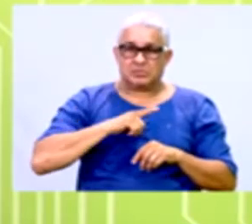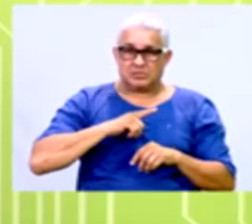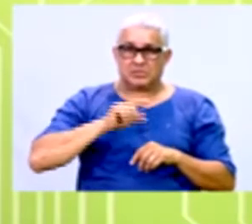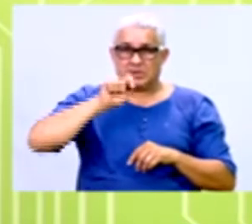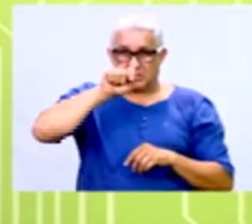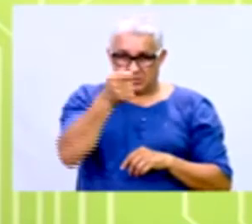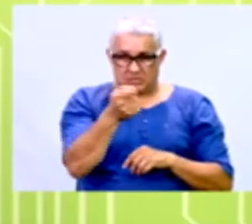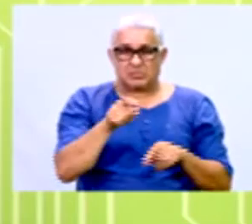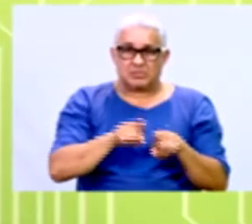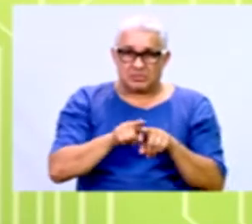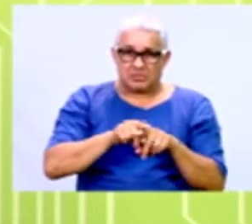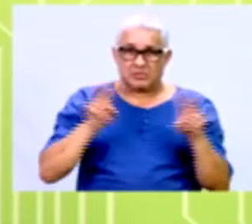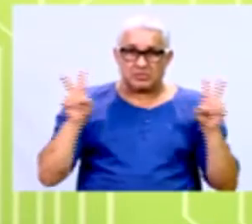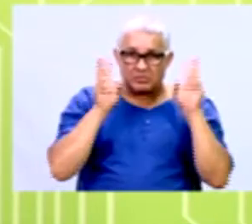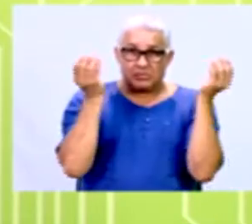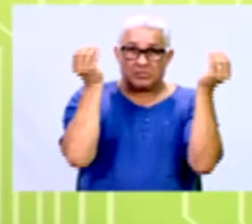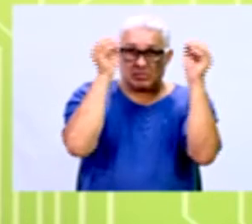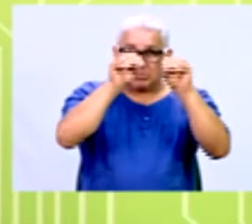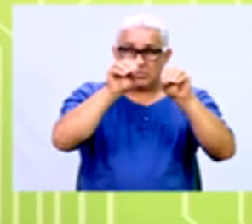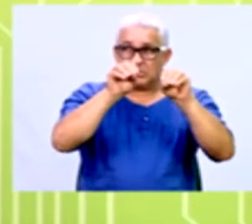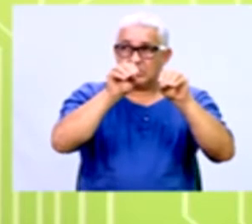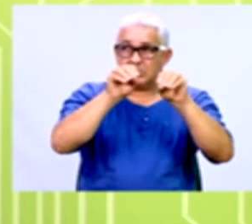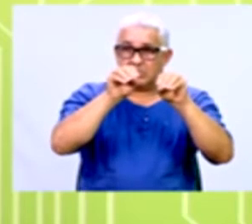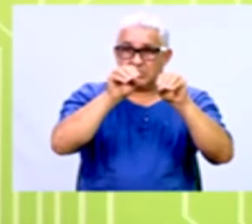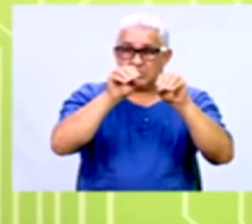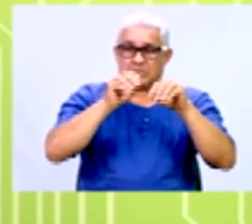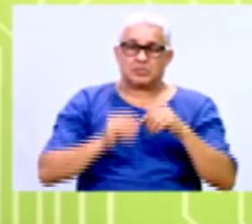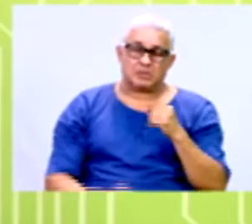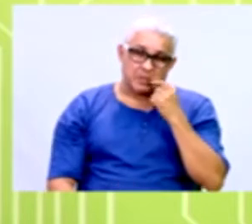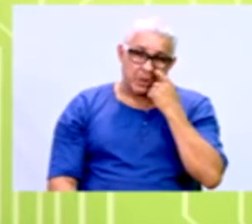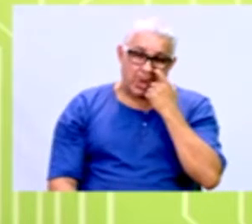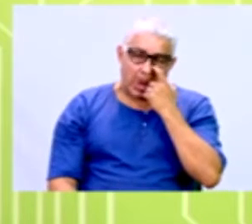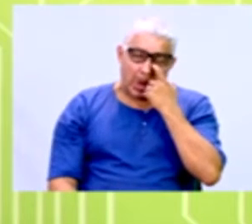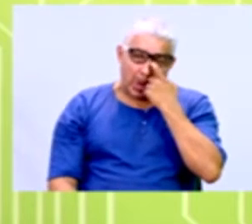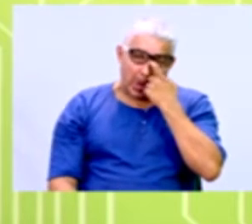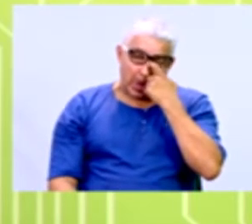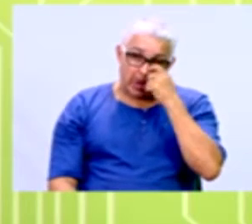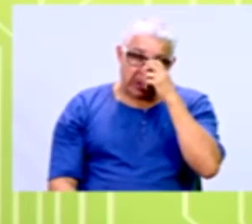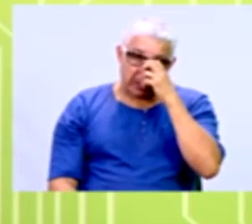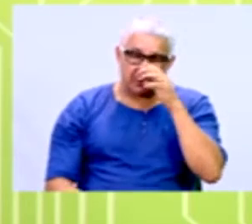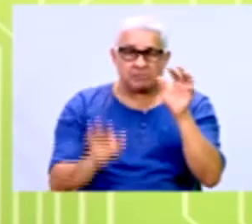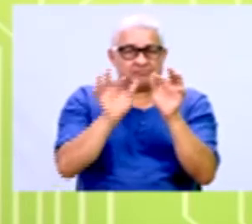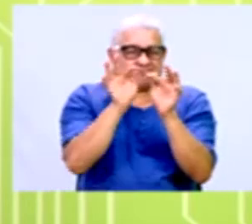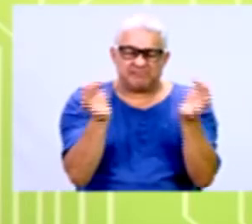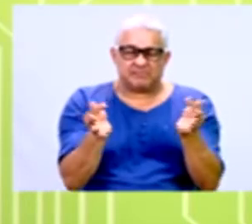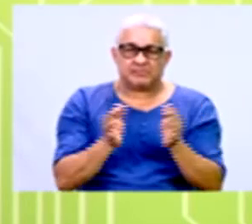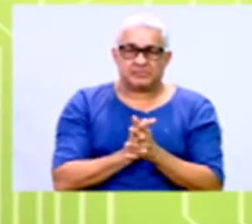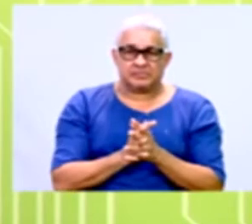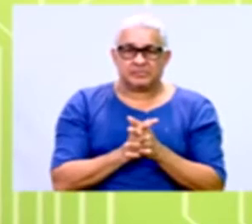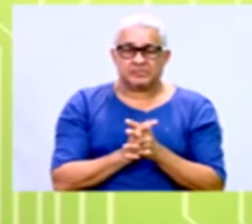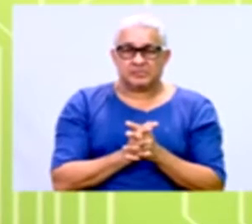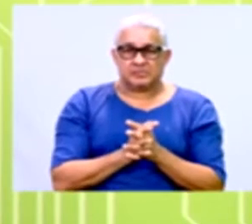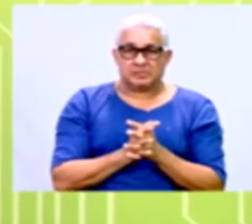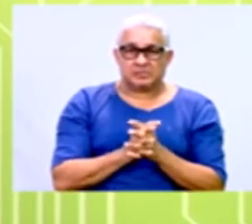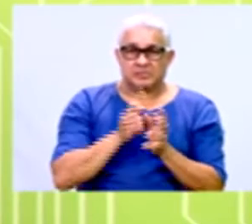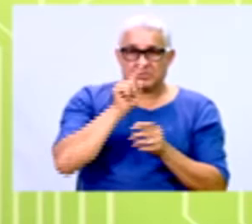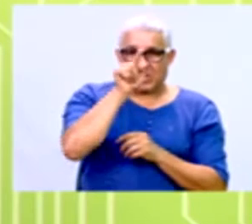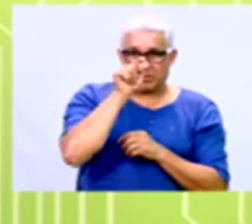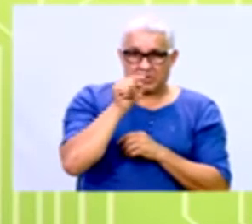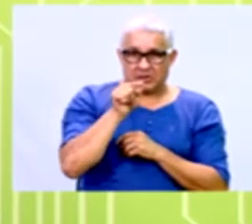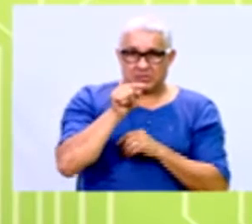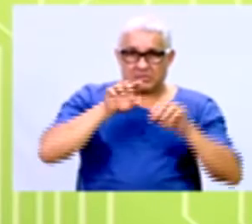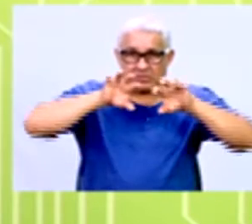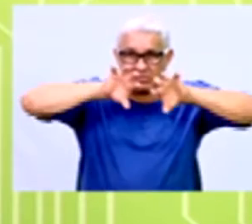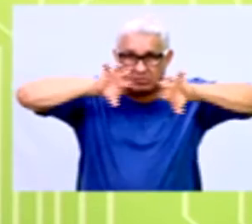que é o código, e o valor desse código que está representado. De uma forma bem simplificada, através de dois pontos só, separando cada